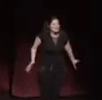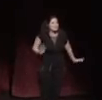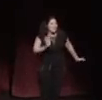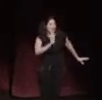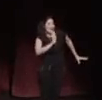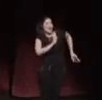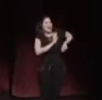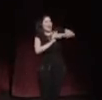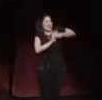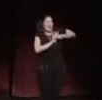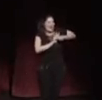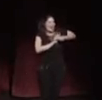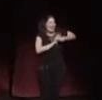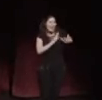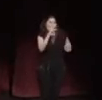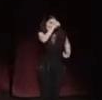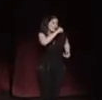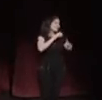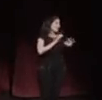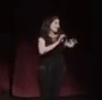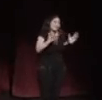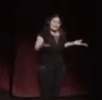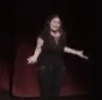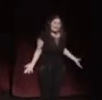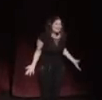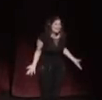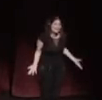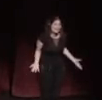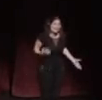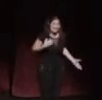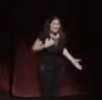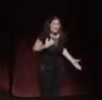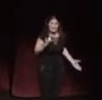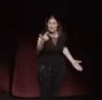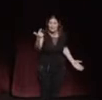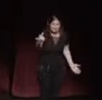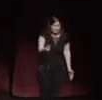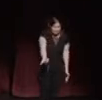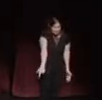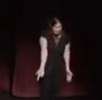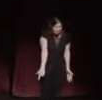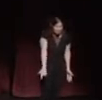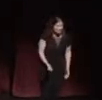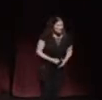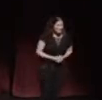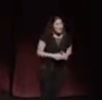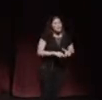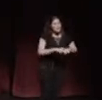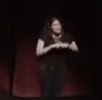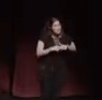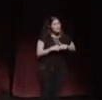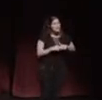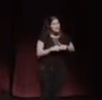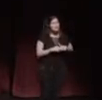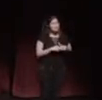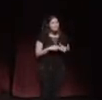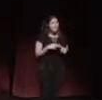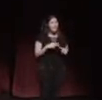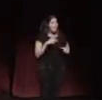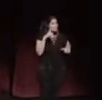Isso não pode se aprender de outra forma. E por isso, cada vez é mais difícil fazer essa